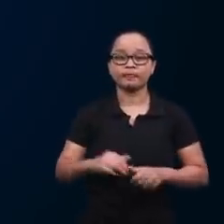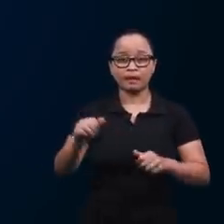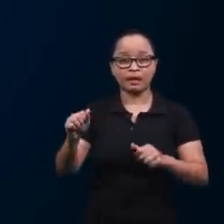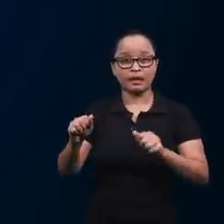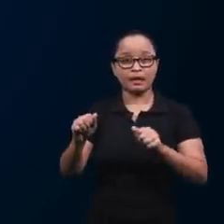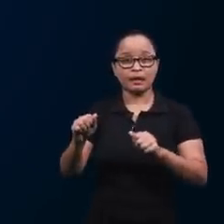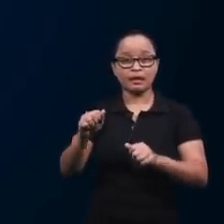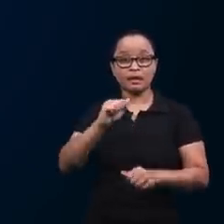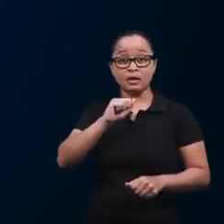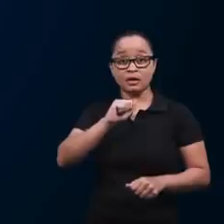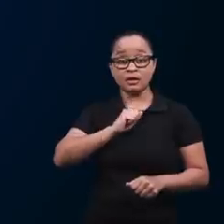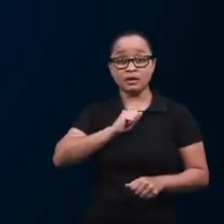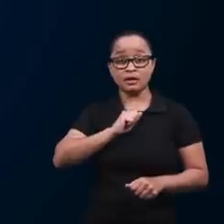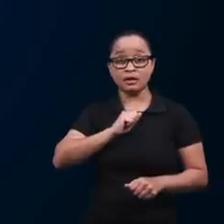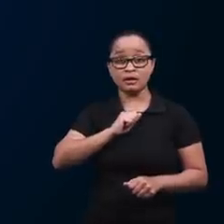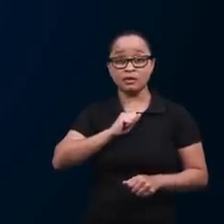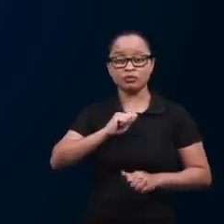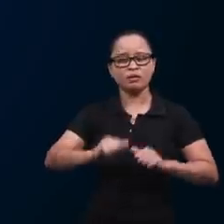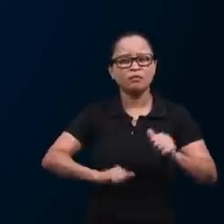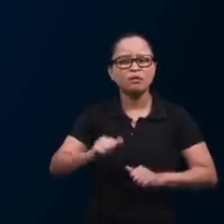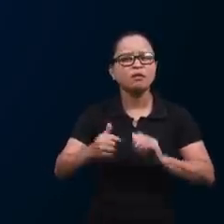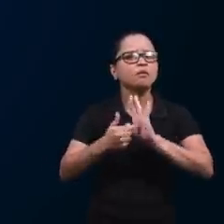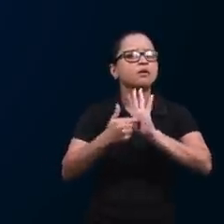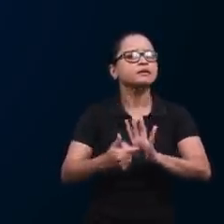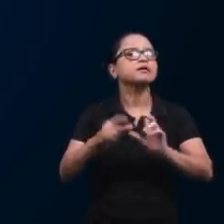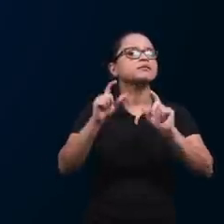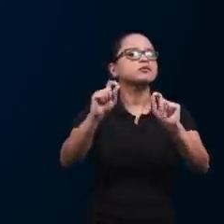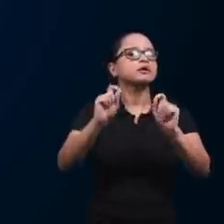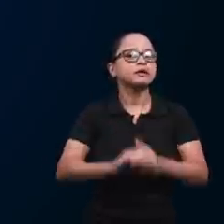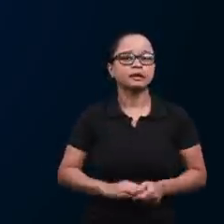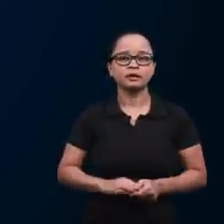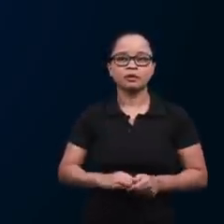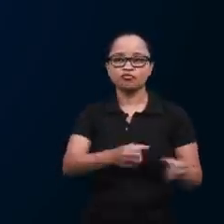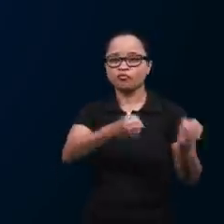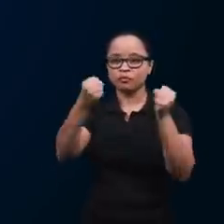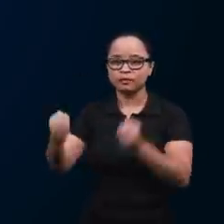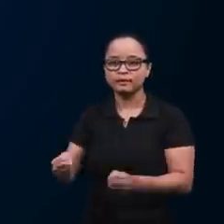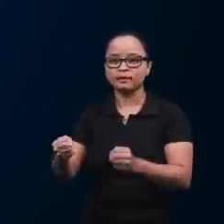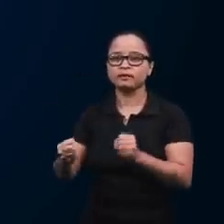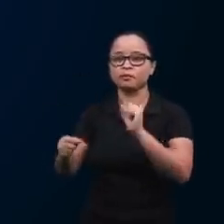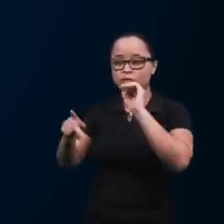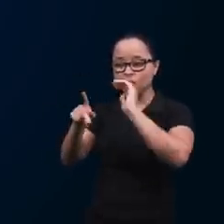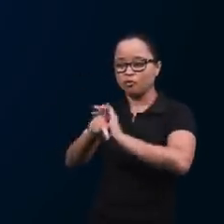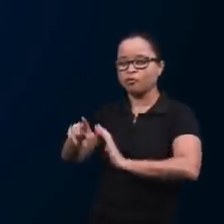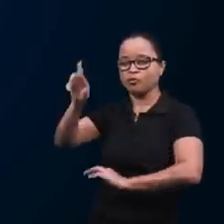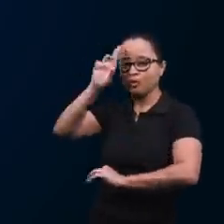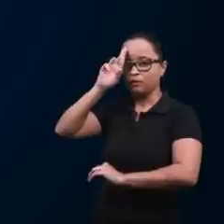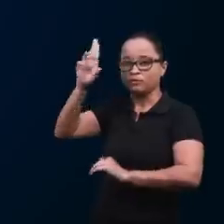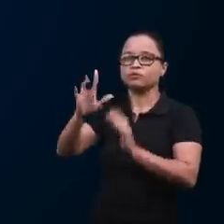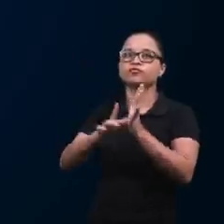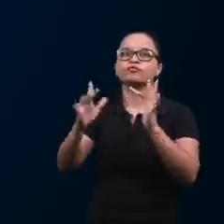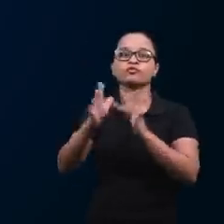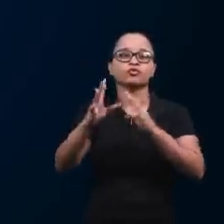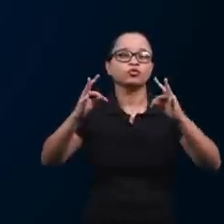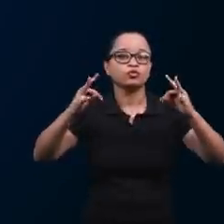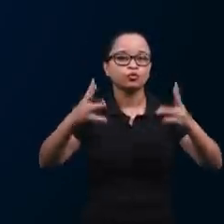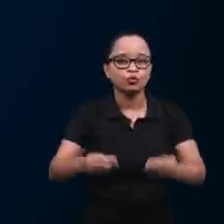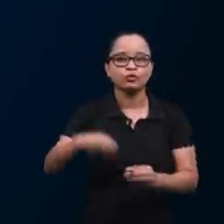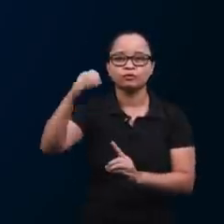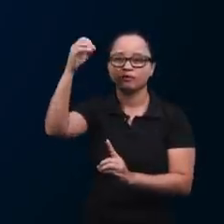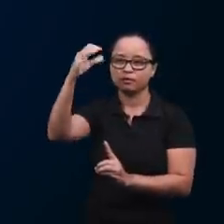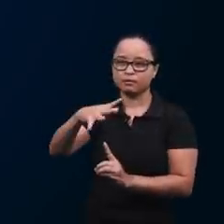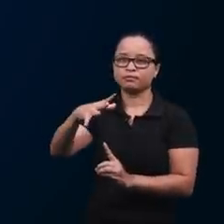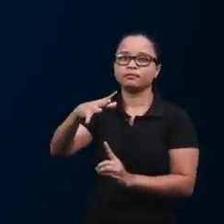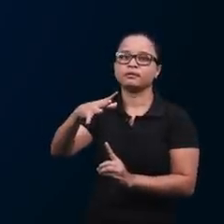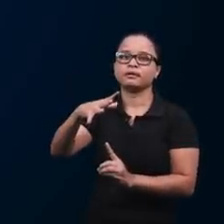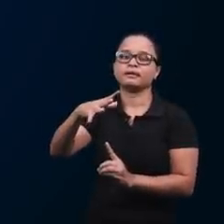e os apóstolos davam com grande poder testemunho da Ressurreição do senhor Jesus e em todos eles havia abundante